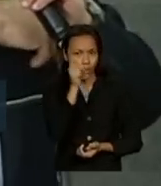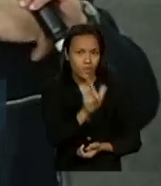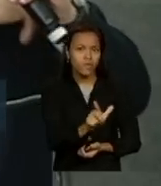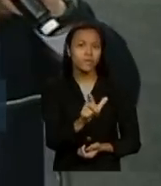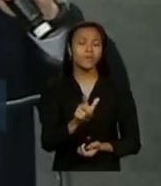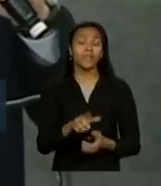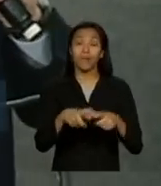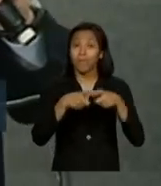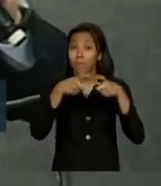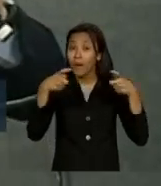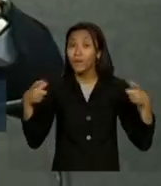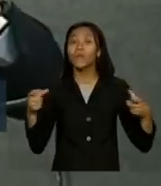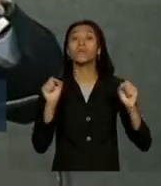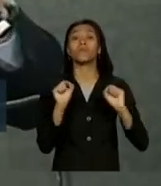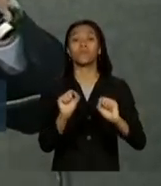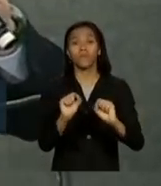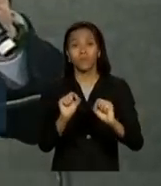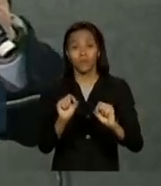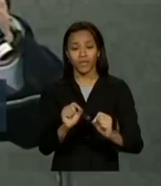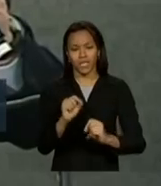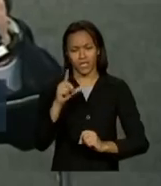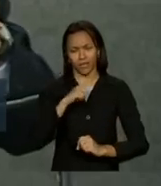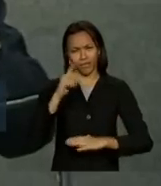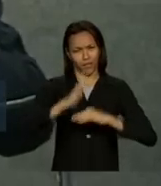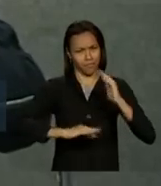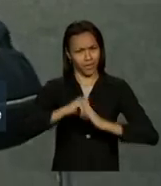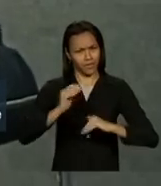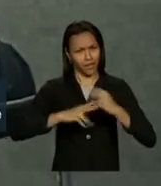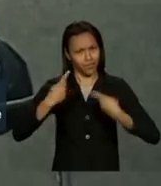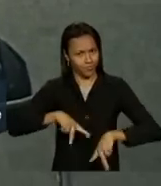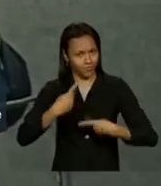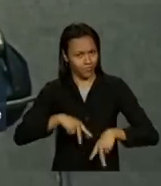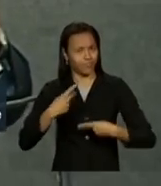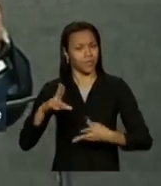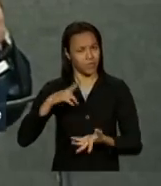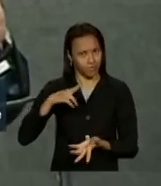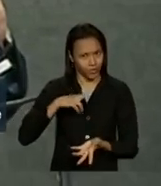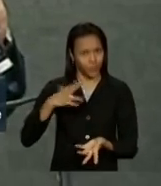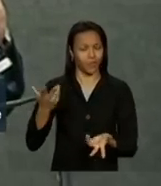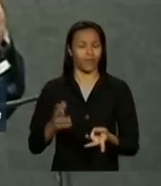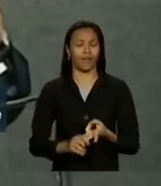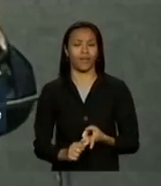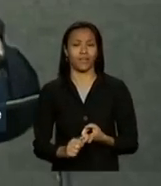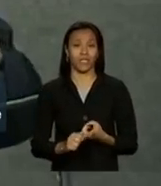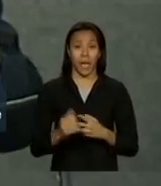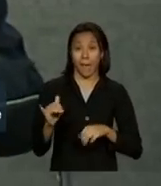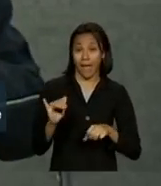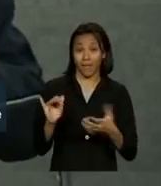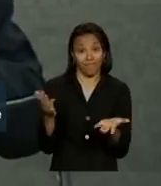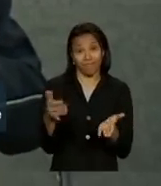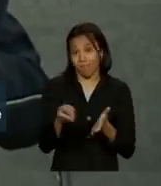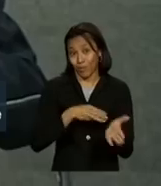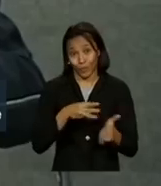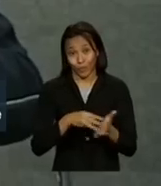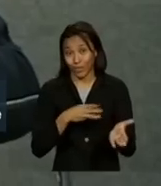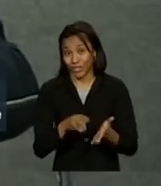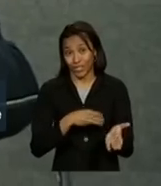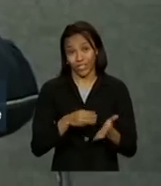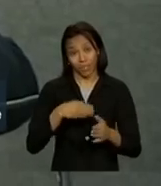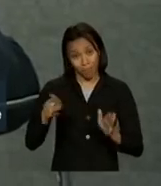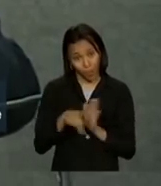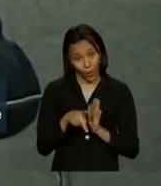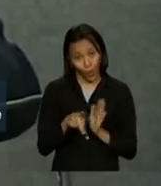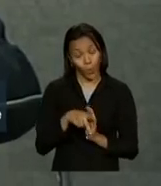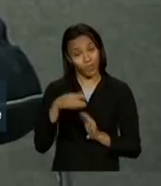dizer Lógico que as habilidades pessoais políticas vamos dizer a metodologia não ensina né ou talvez até tem que se